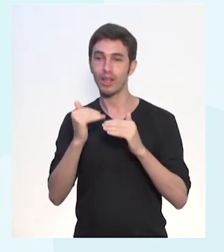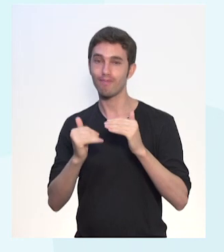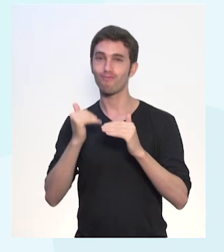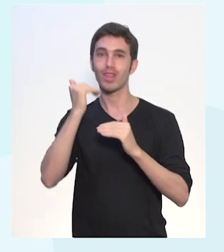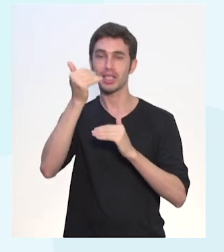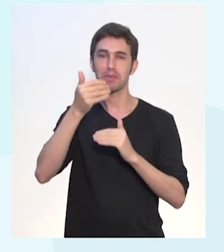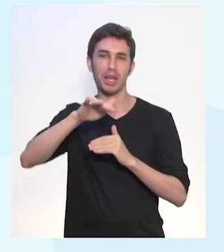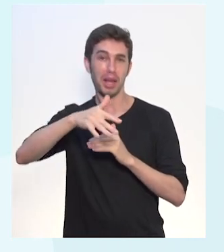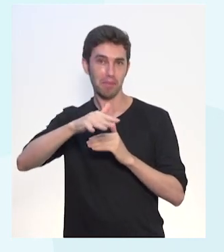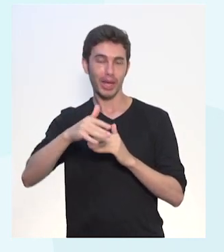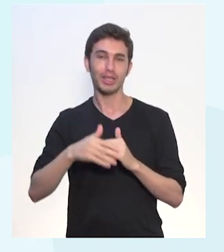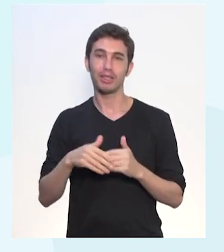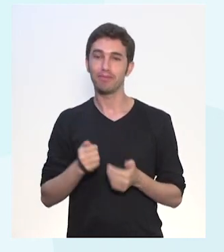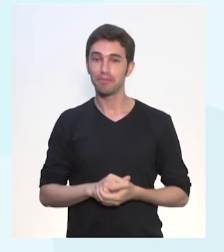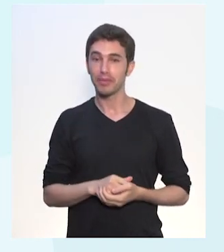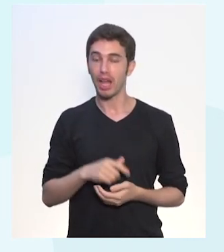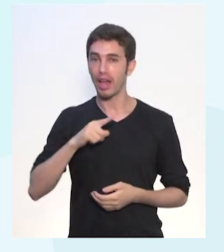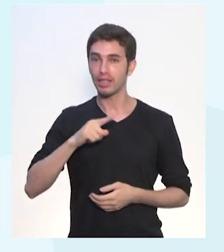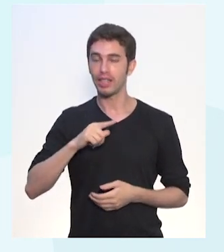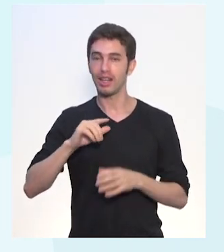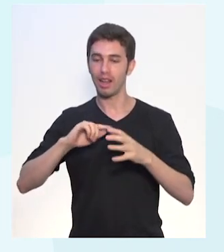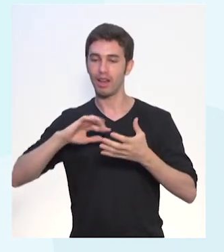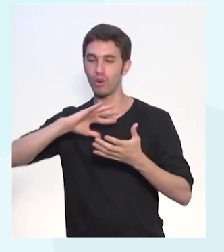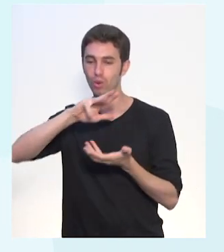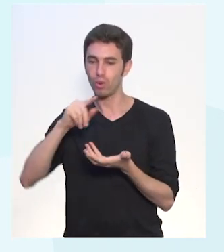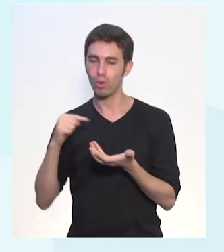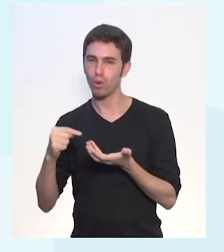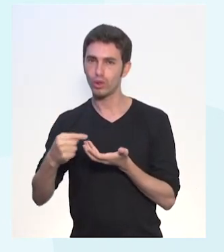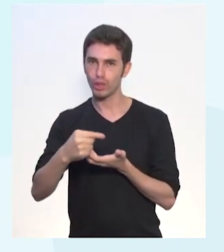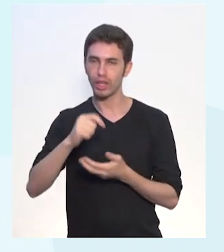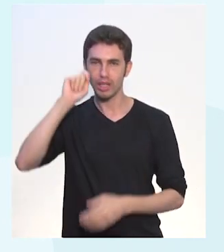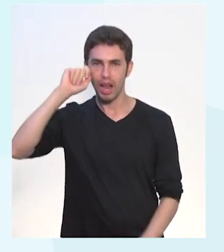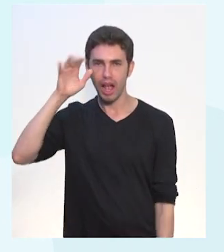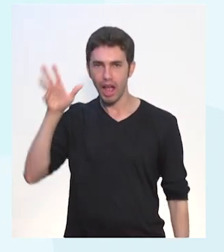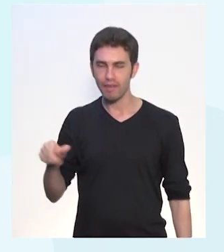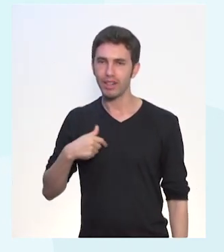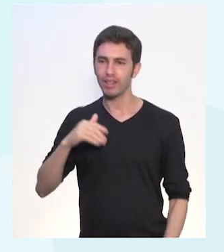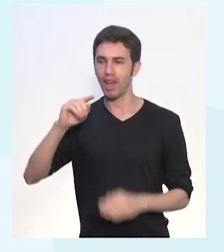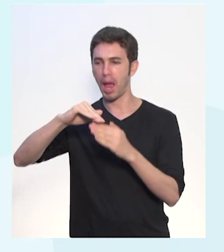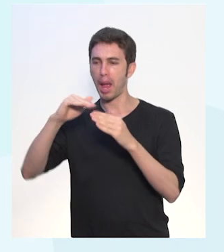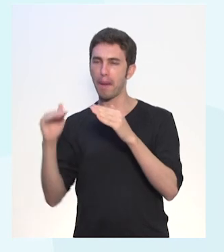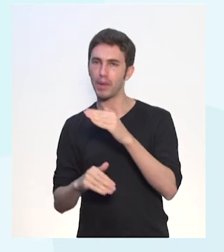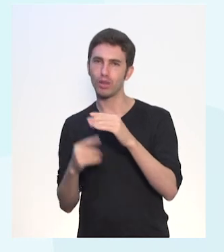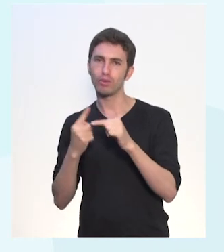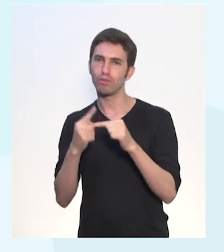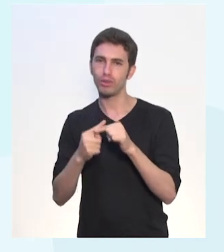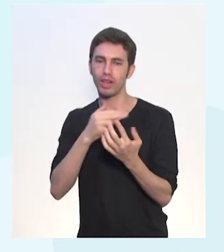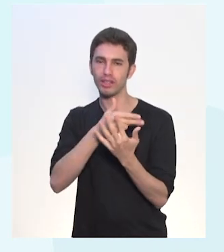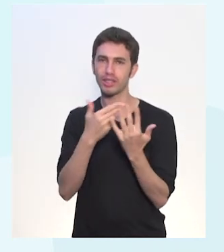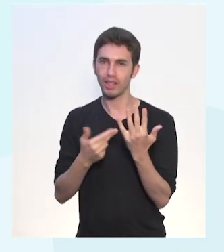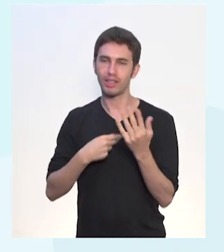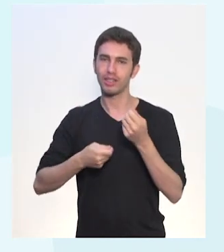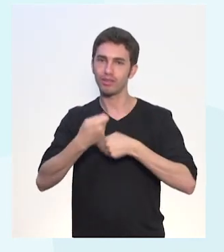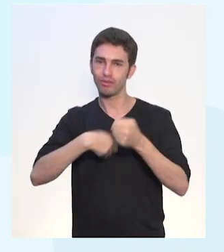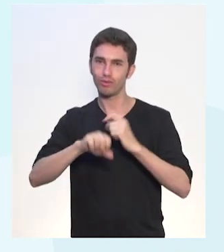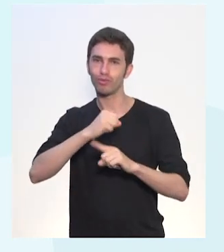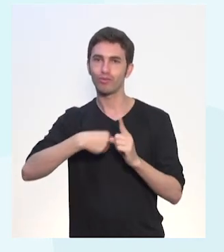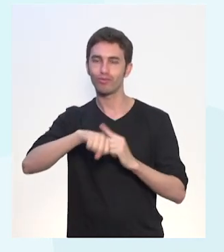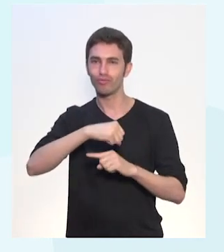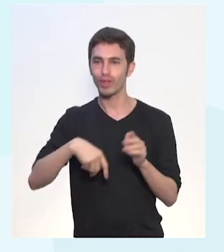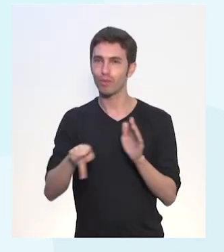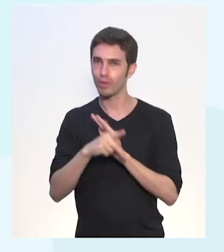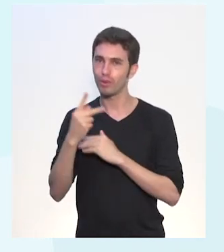né? Logicamente, né, nós temos aí o continente africano abaixo da média por características socioeconômicas